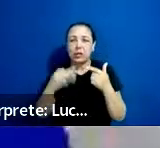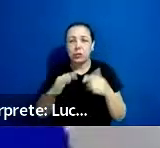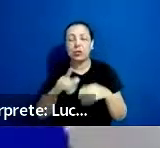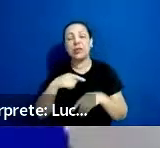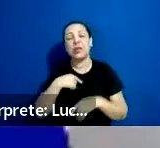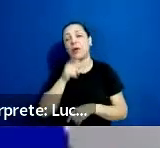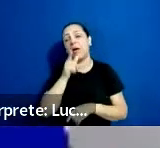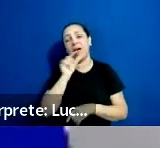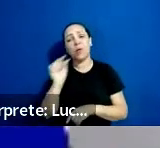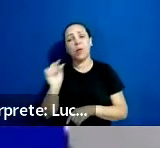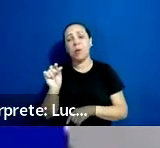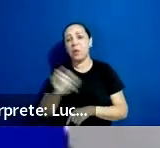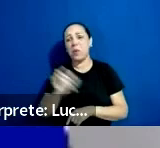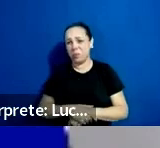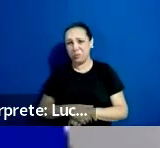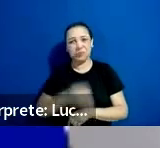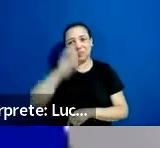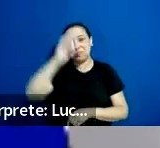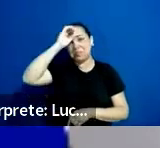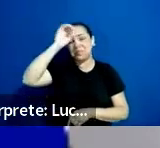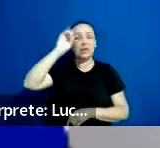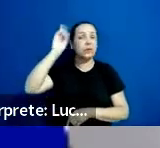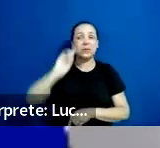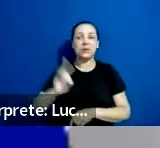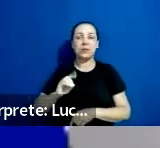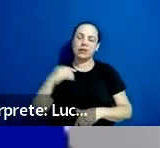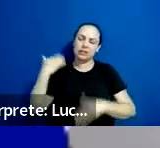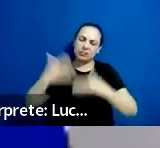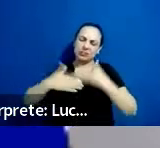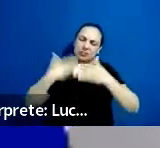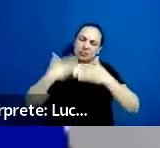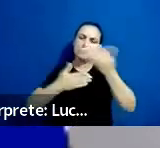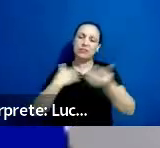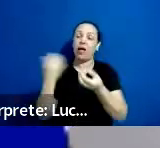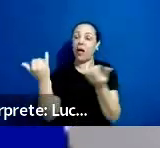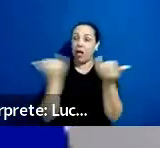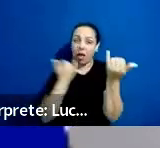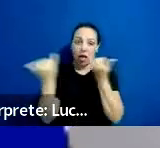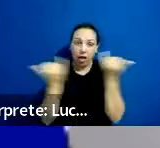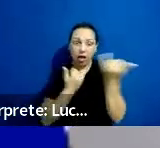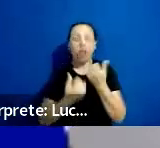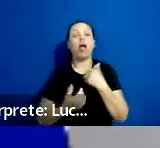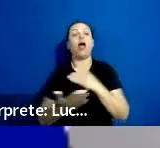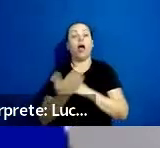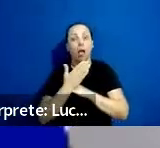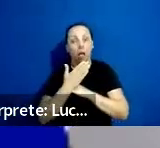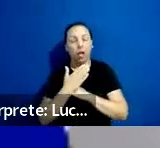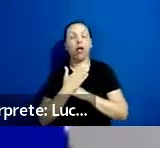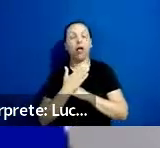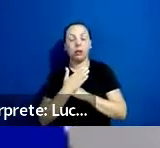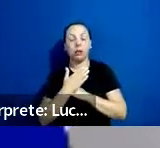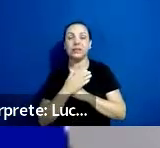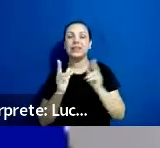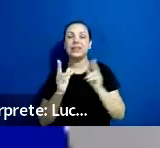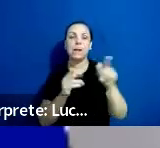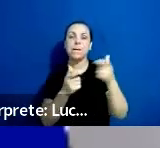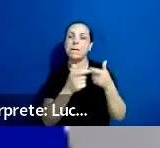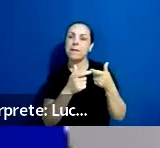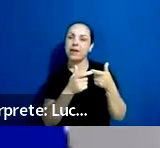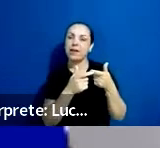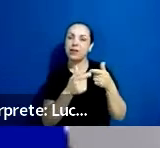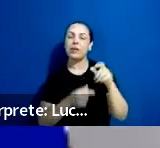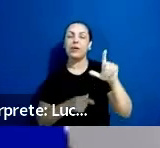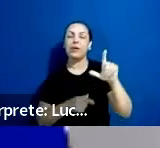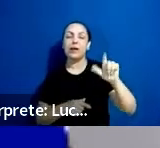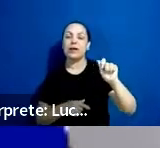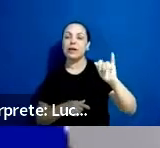muito importante. O Dr. Laí Ribeiro, grande médico, que estuda muito sobre água, uma das maiores autoridades de água, ele fala que